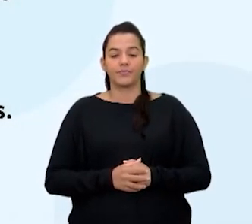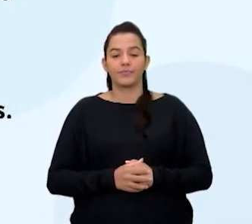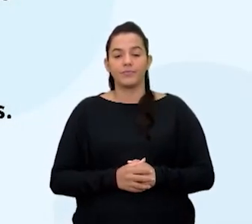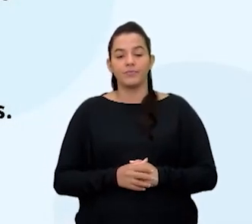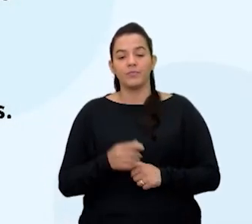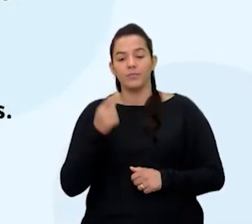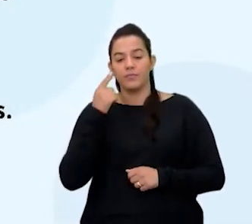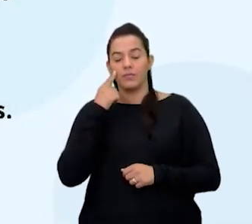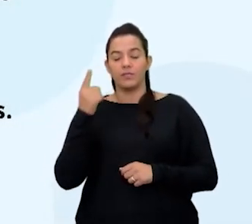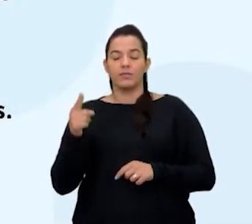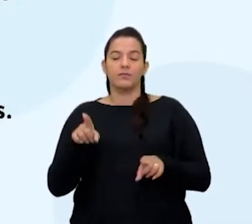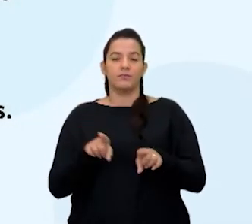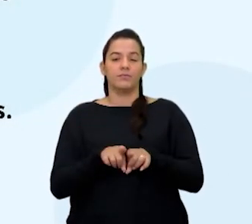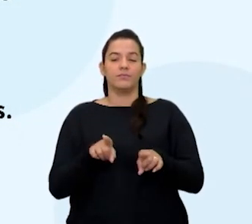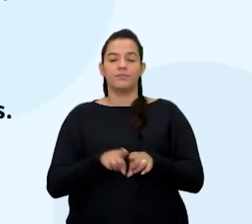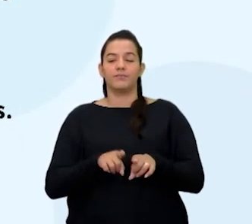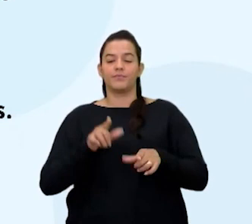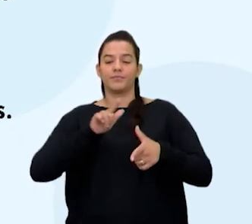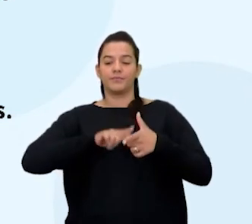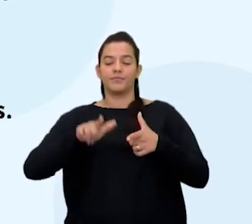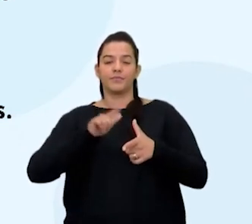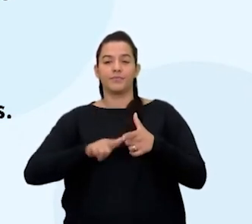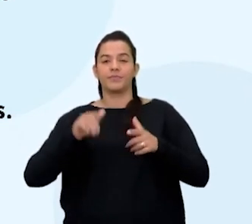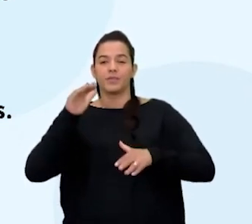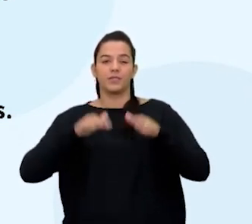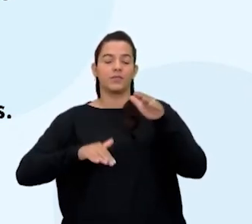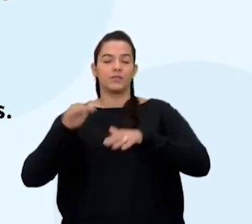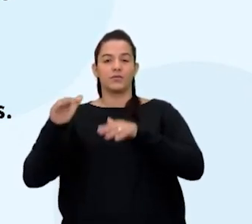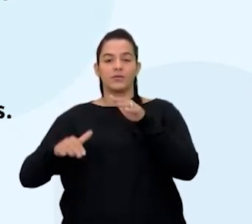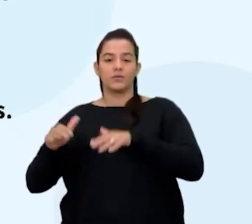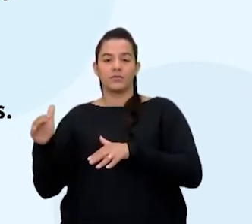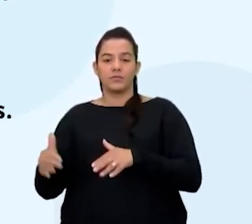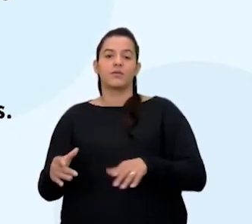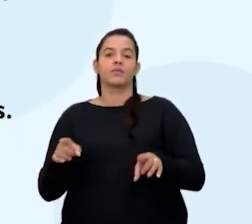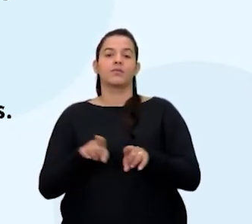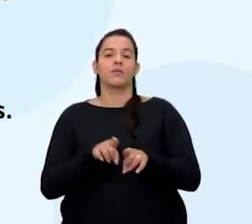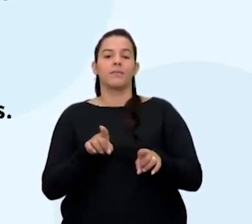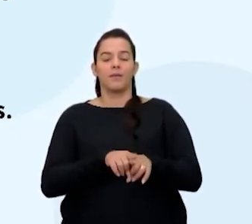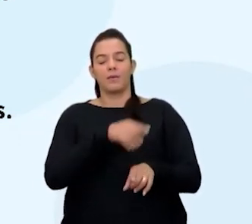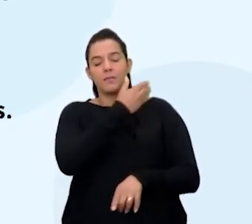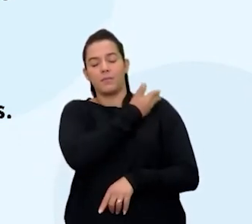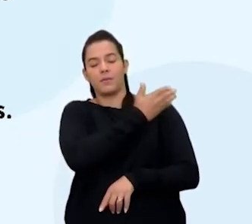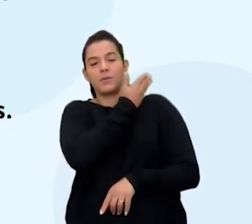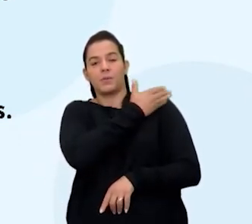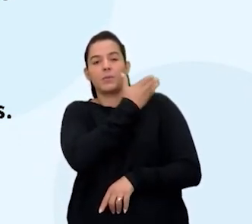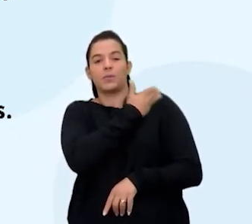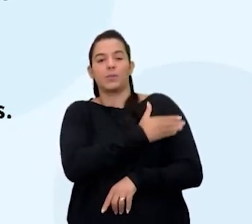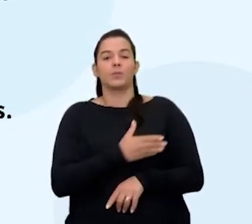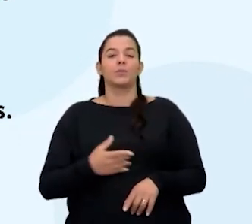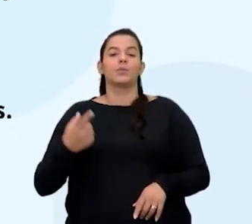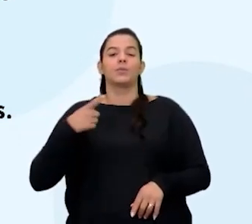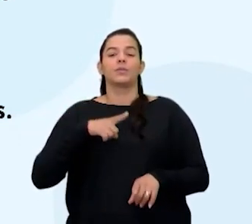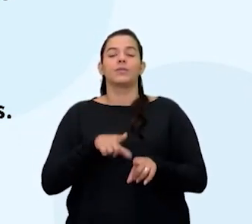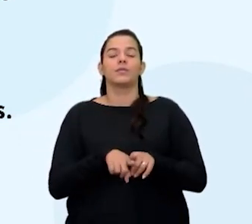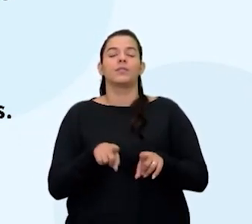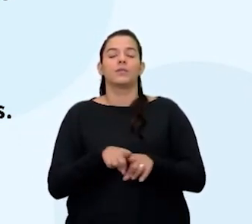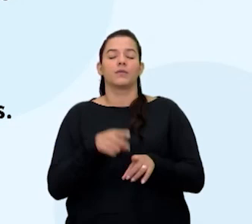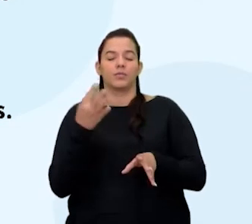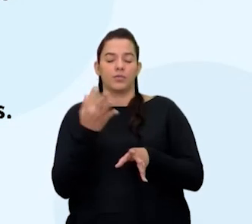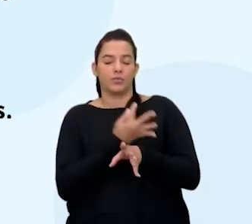Desnaturalizando, então, problematizando a desigualdade, o preconceito, a intolerância,